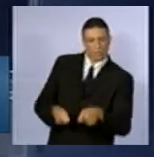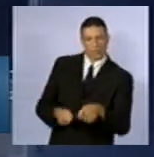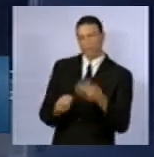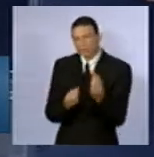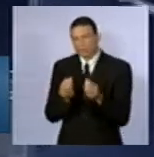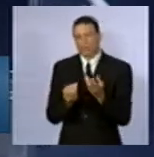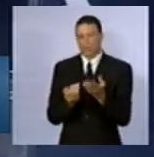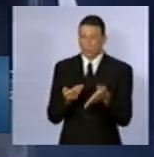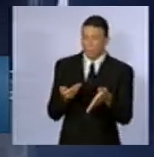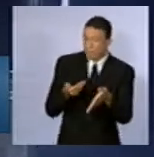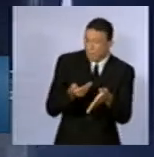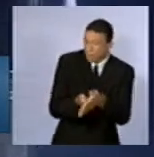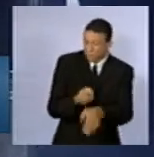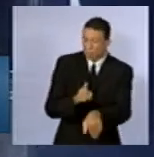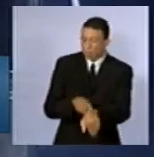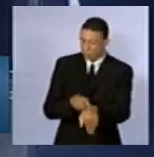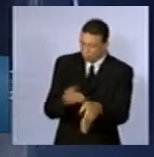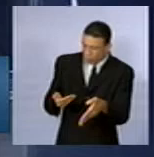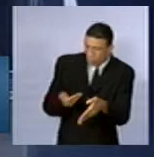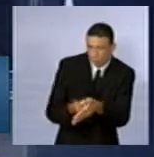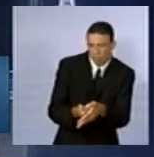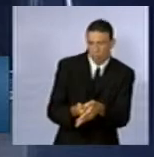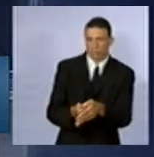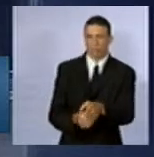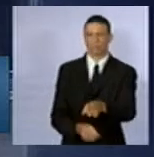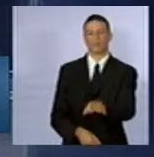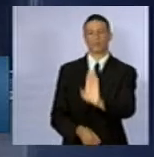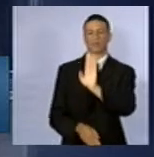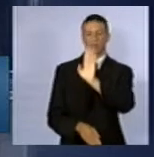curtíssimo prazo agora